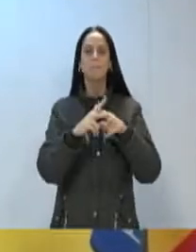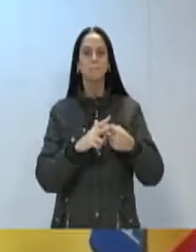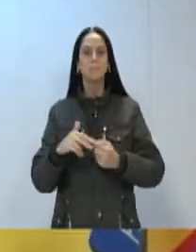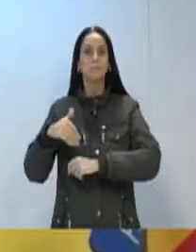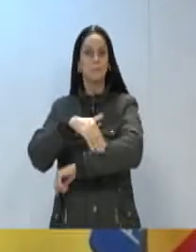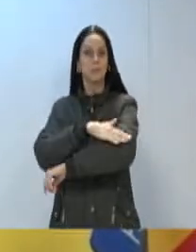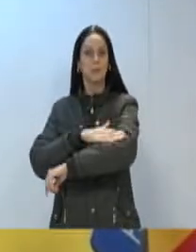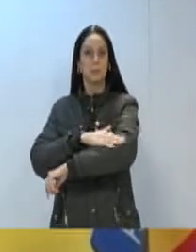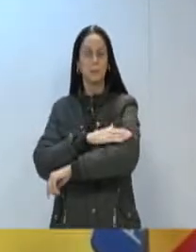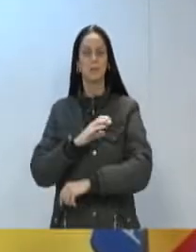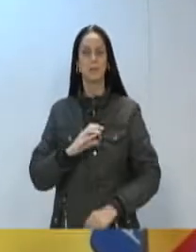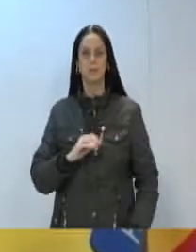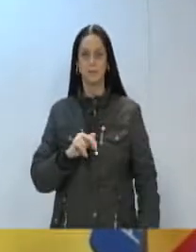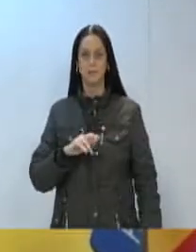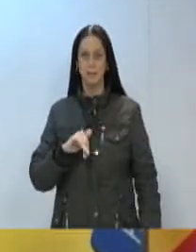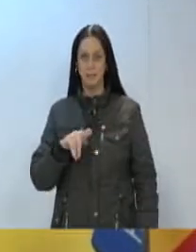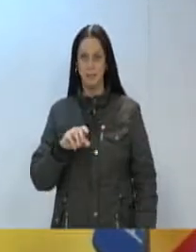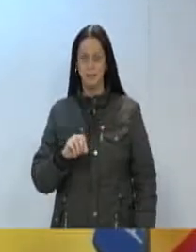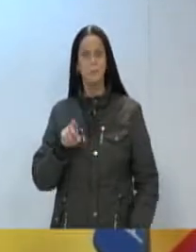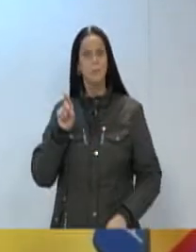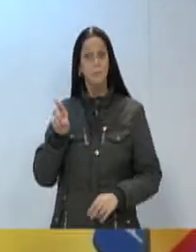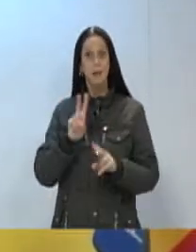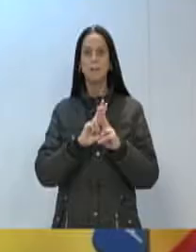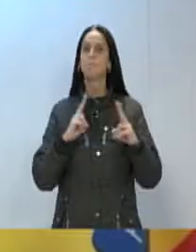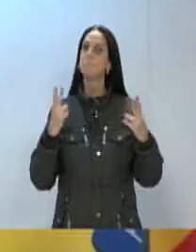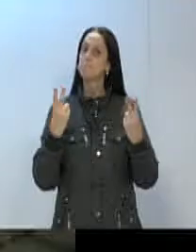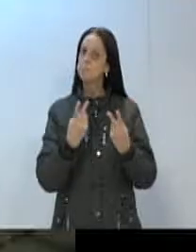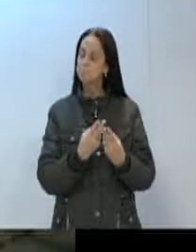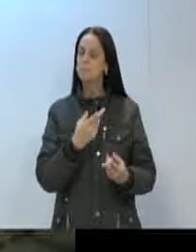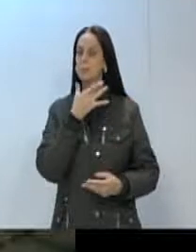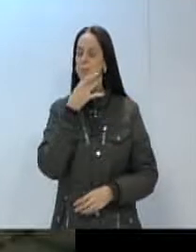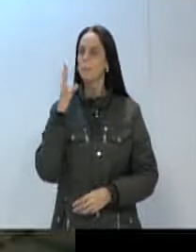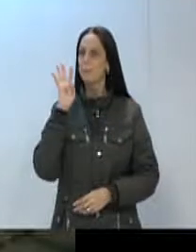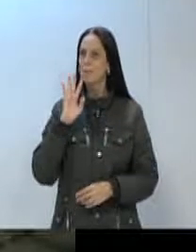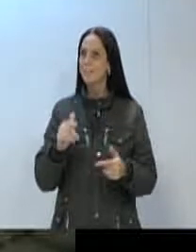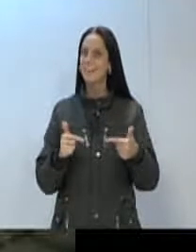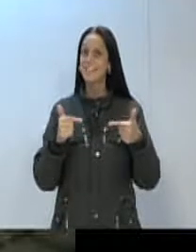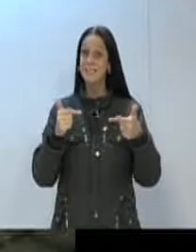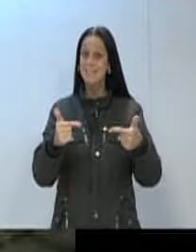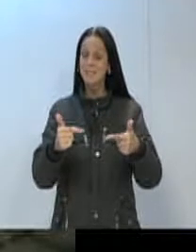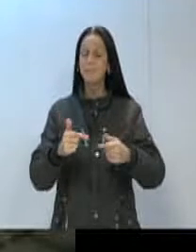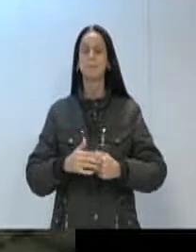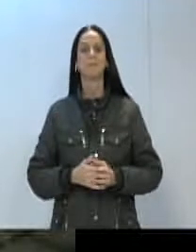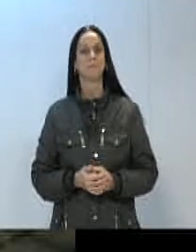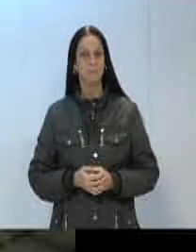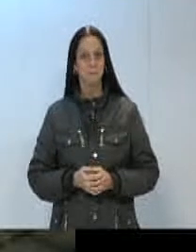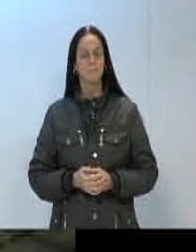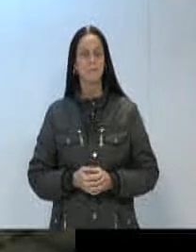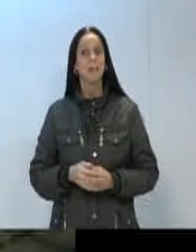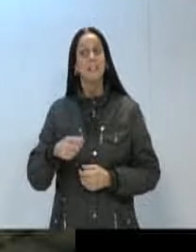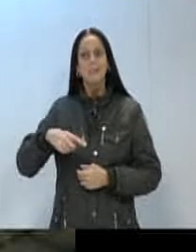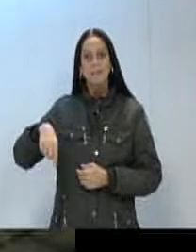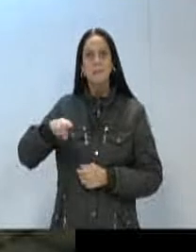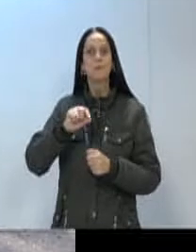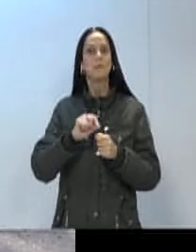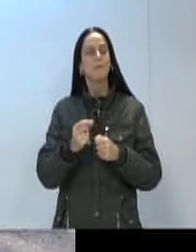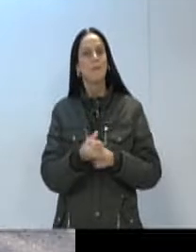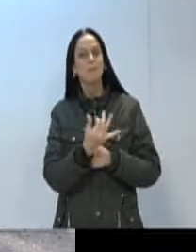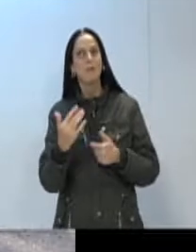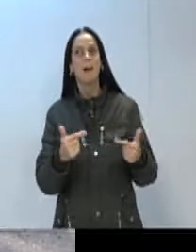praça Cirilo Tais no bairro da Velha Achei muito bacana essa ação eles estão fazendo várias ações assim